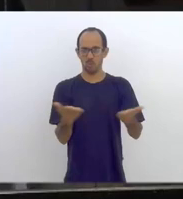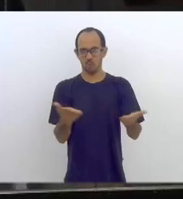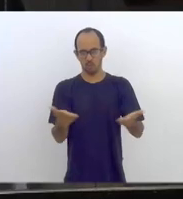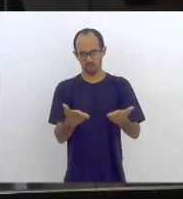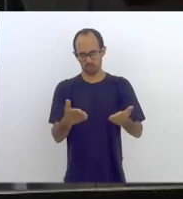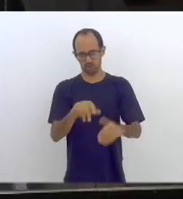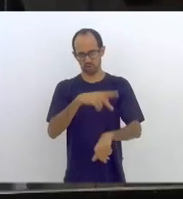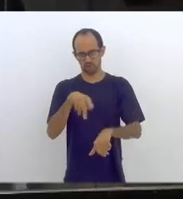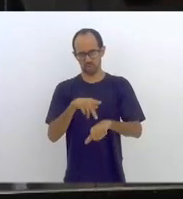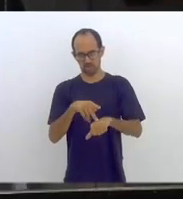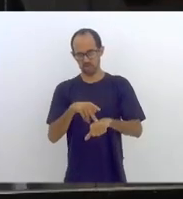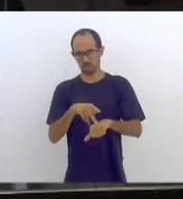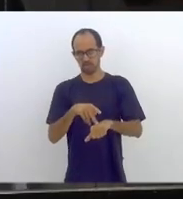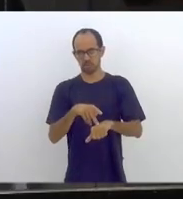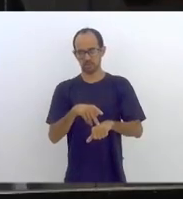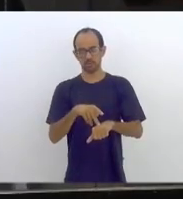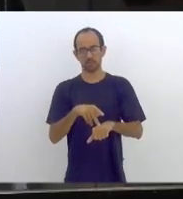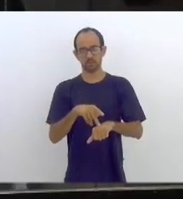país